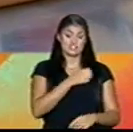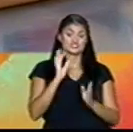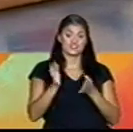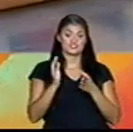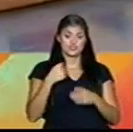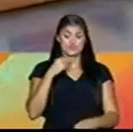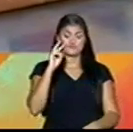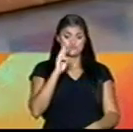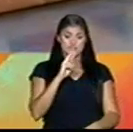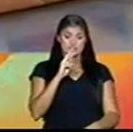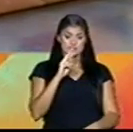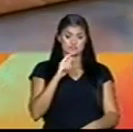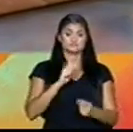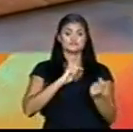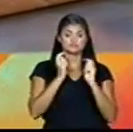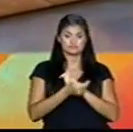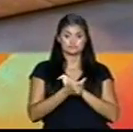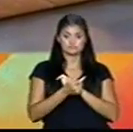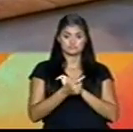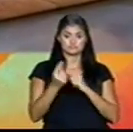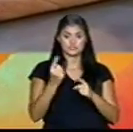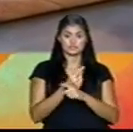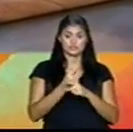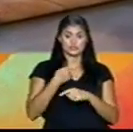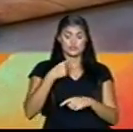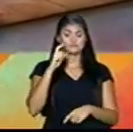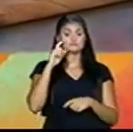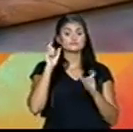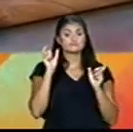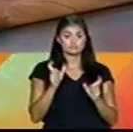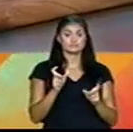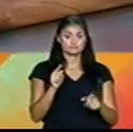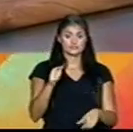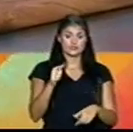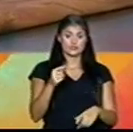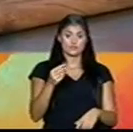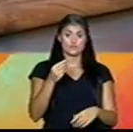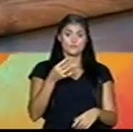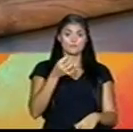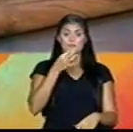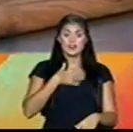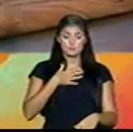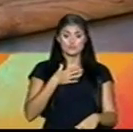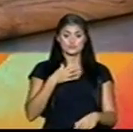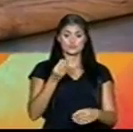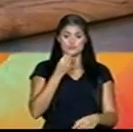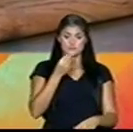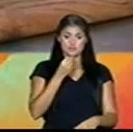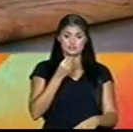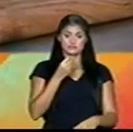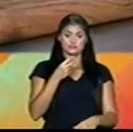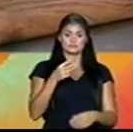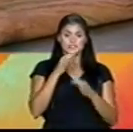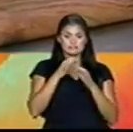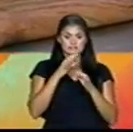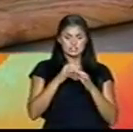comecei a ver, eu vou ter que pelo menos mudar aquilo que eu consigo controlar. Claro. Pronto, que eram os pequenos almoços e os lanches, os snacks a meio da manhã, a meio da